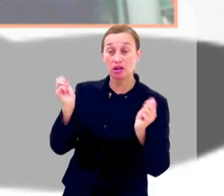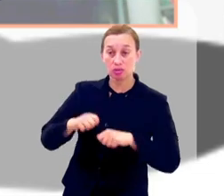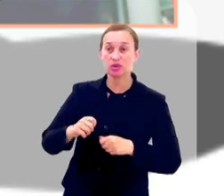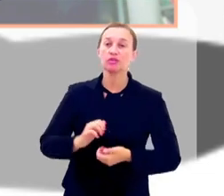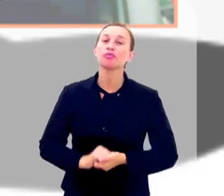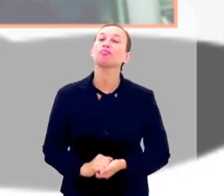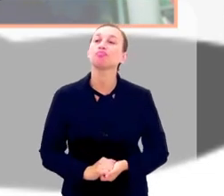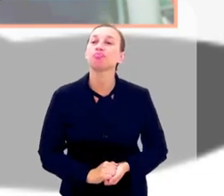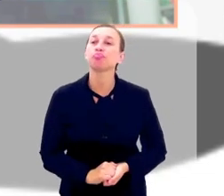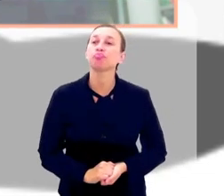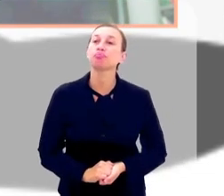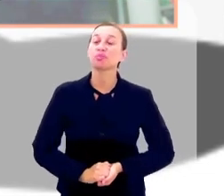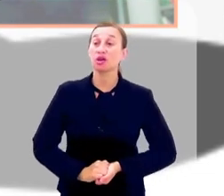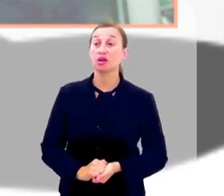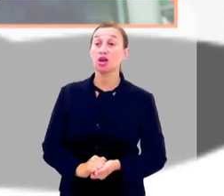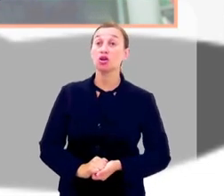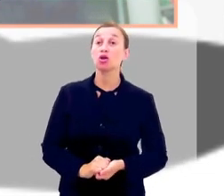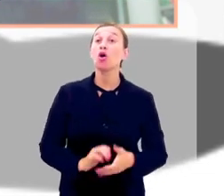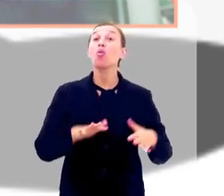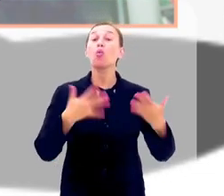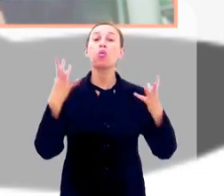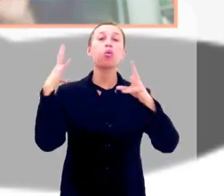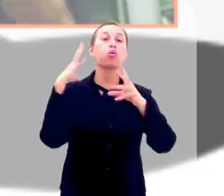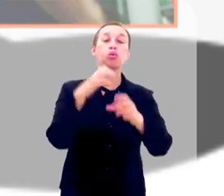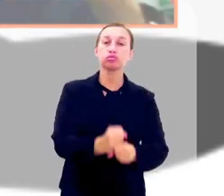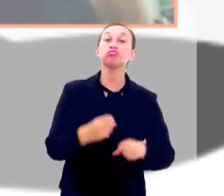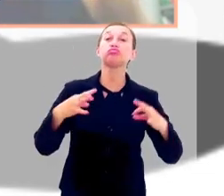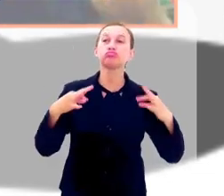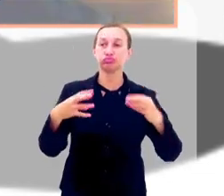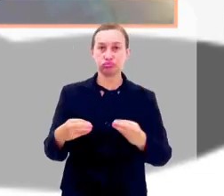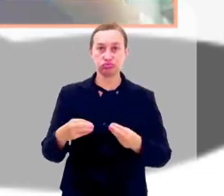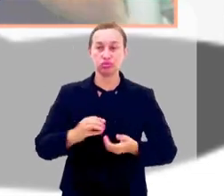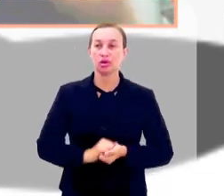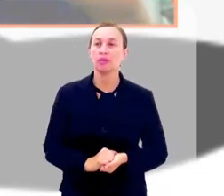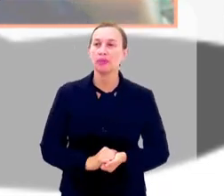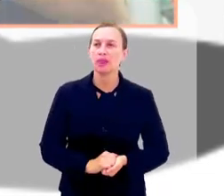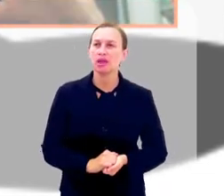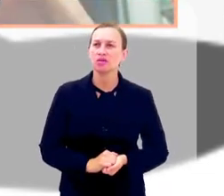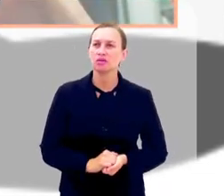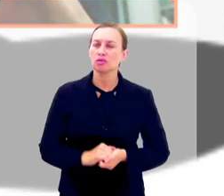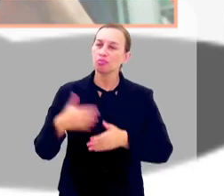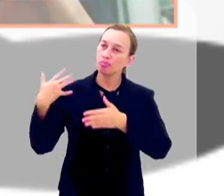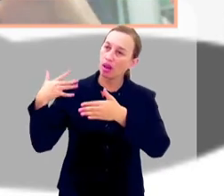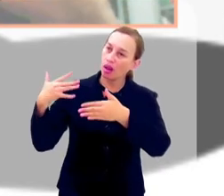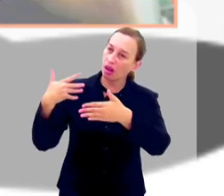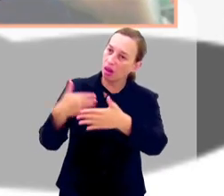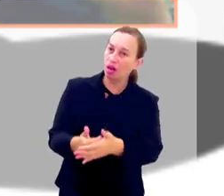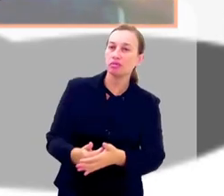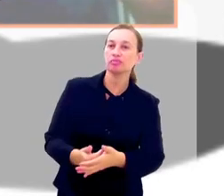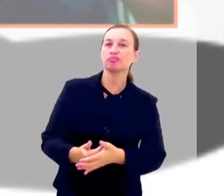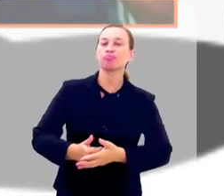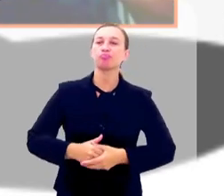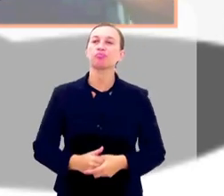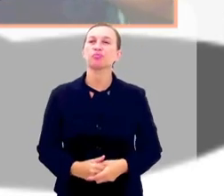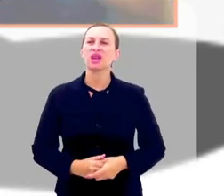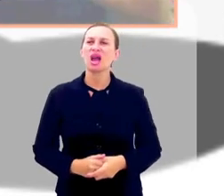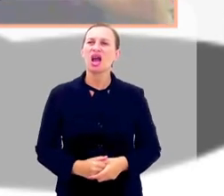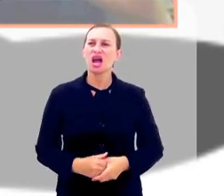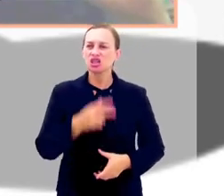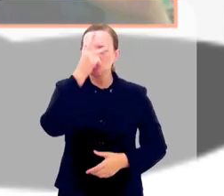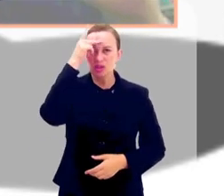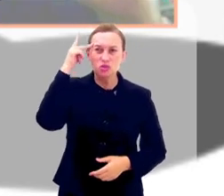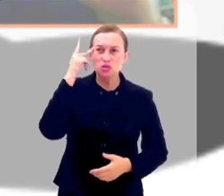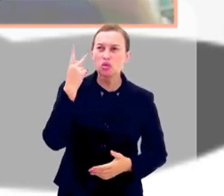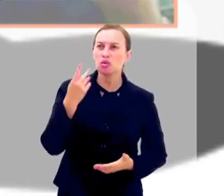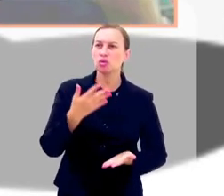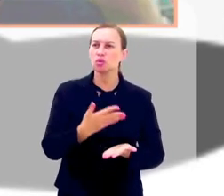achava que era felicidade. Sim. Bem, qual foi a conclusão, né? Ao longo desse tempo,